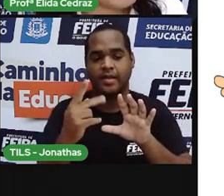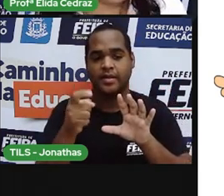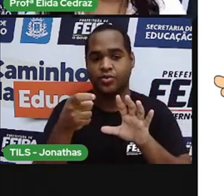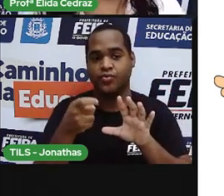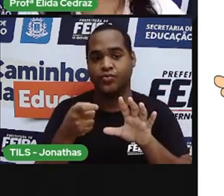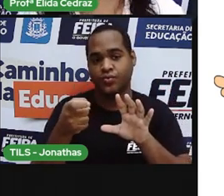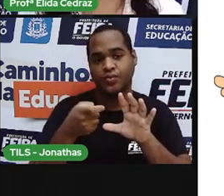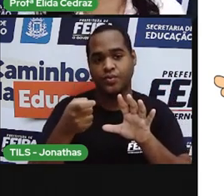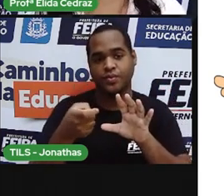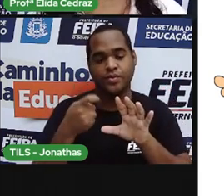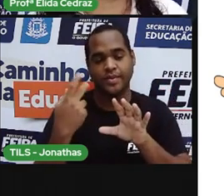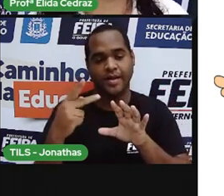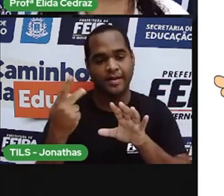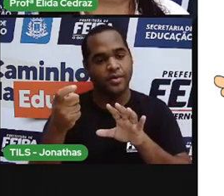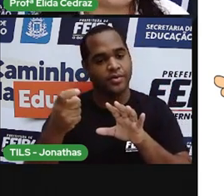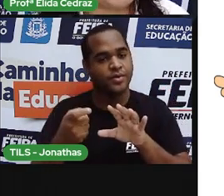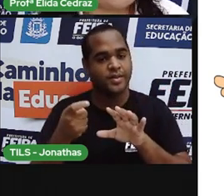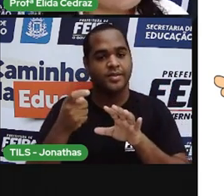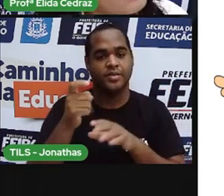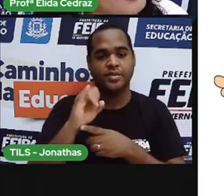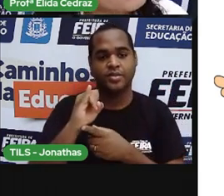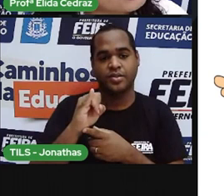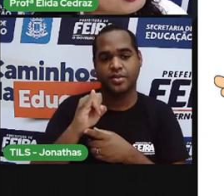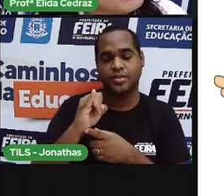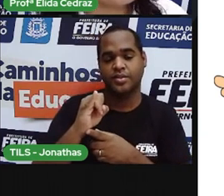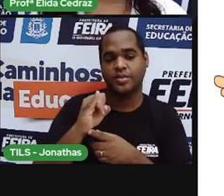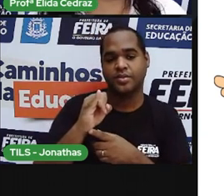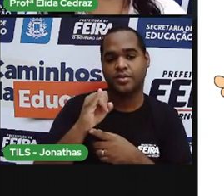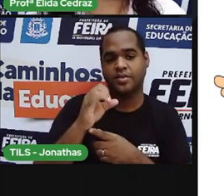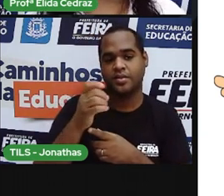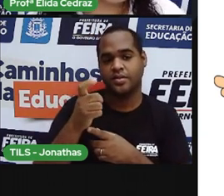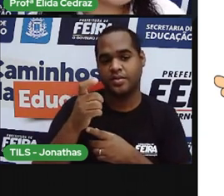X, igual a chiclete,